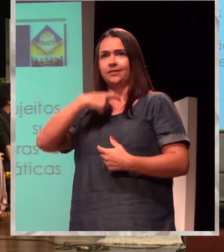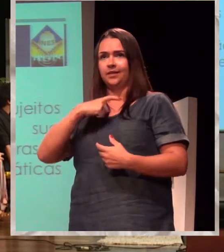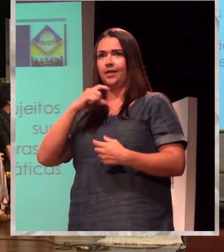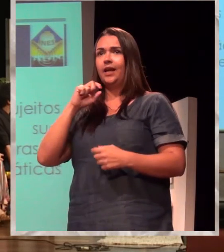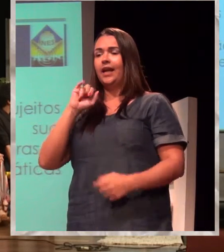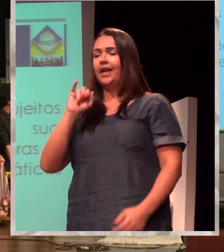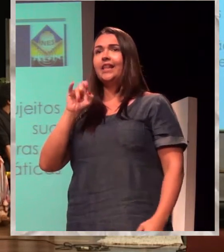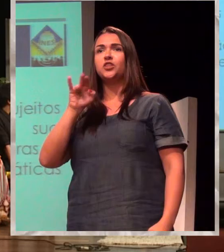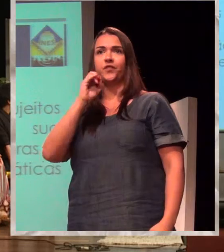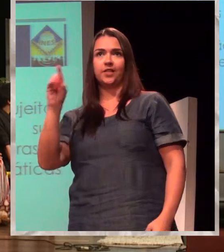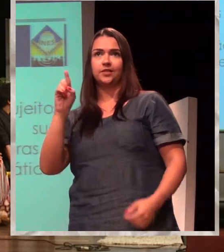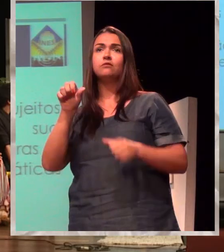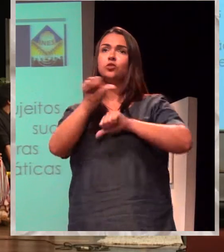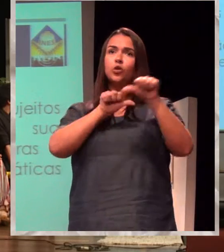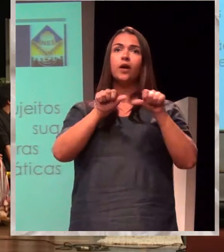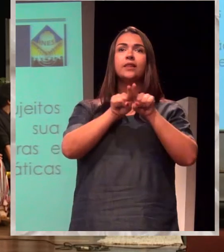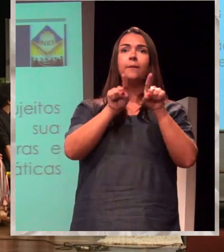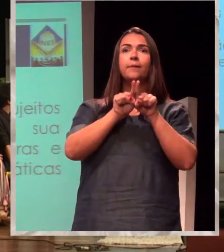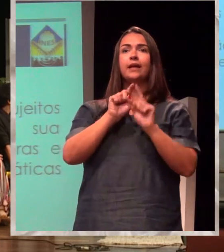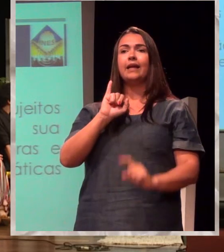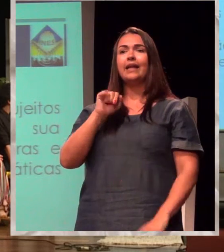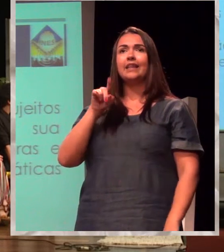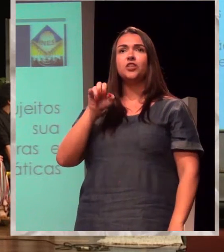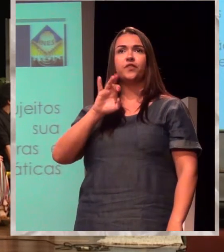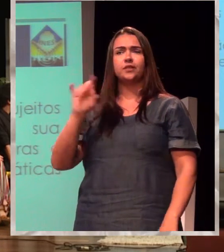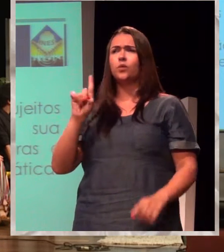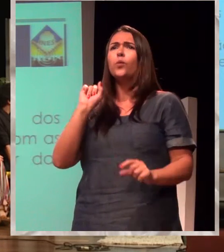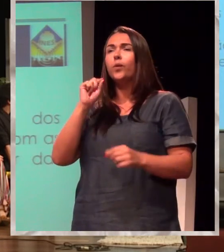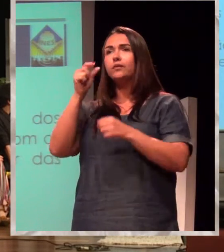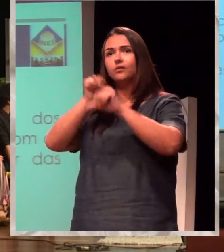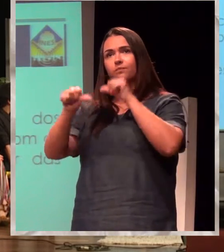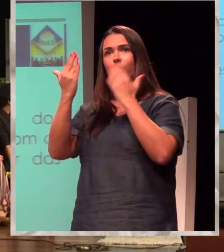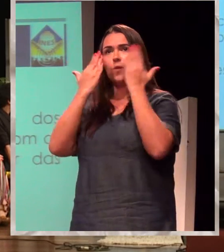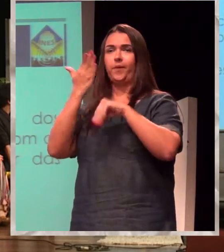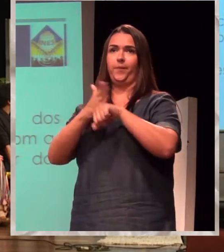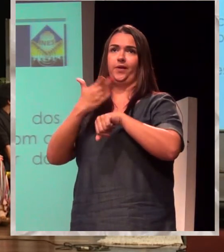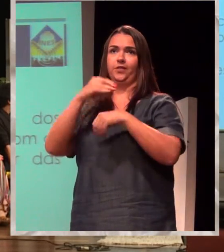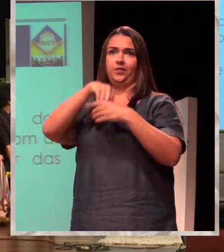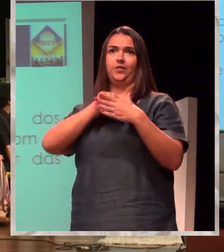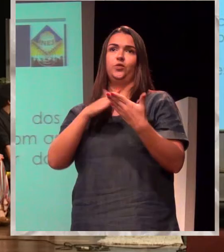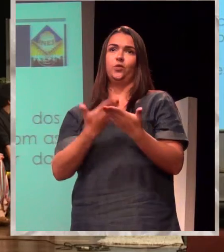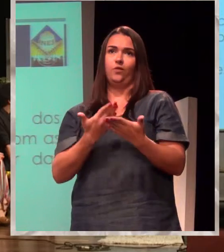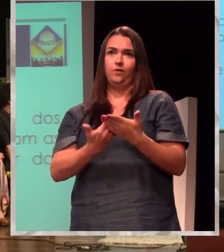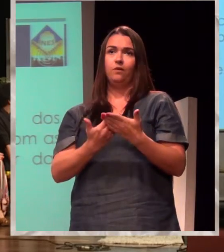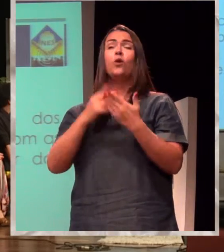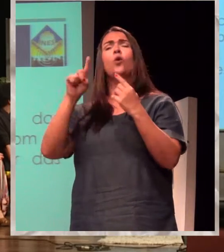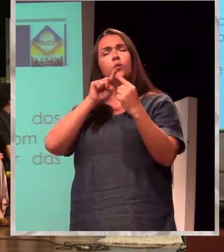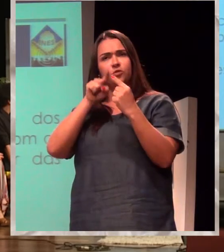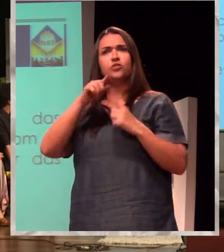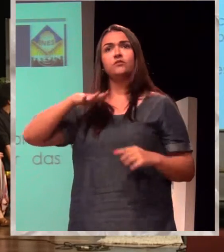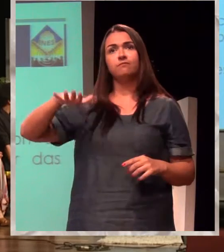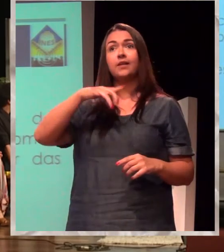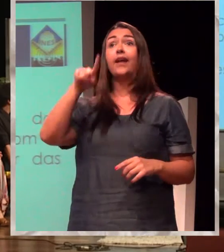e relação com a Libras e língua portuguesa, pensando nas práticas escolares. Então, o objetivo geral